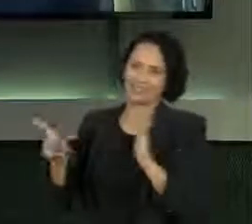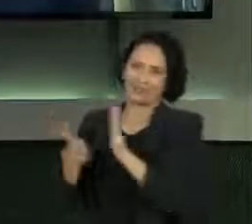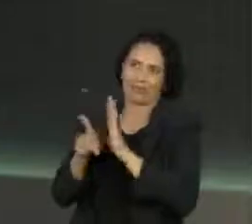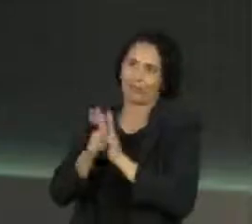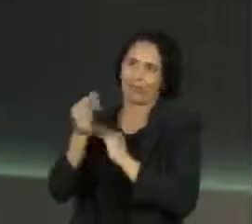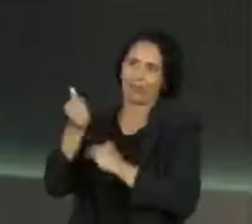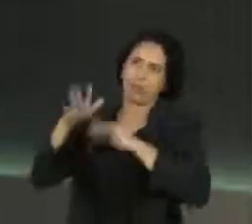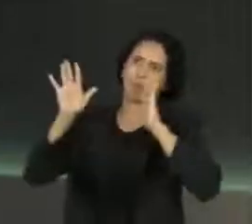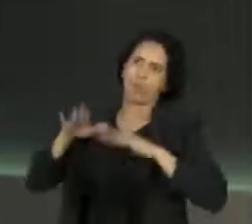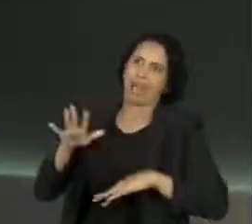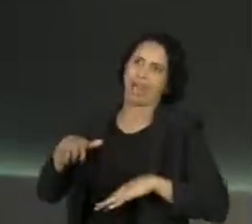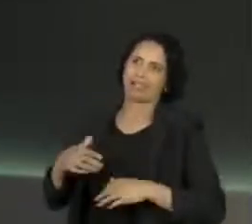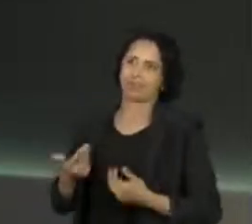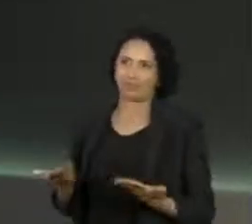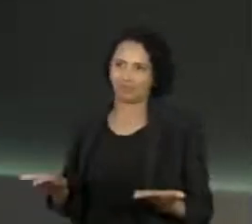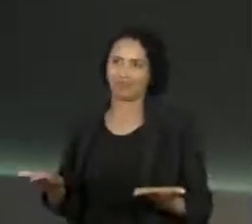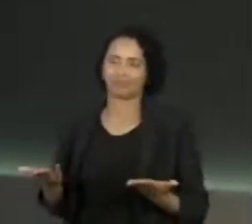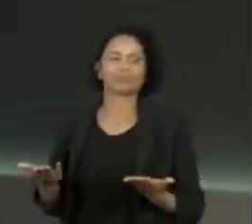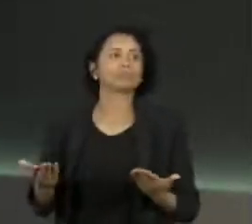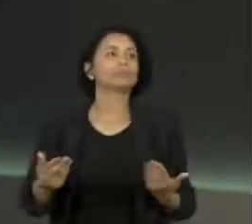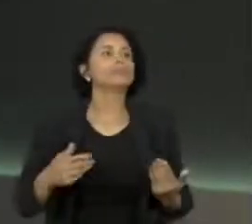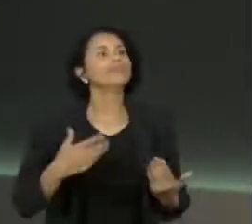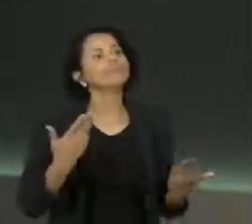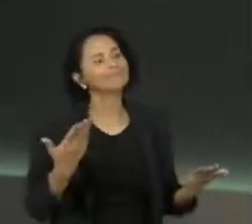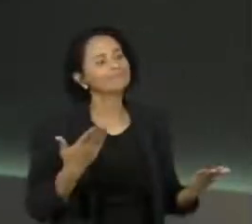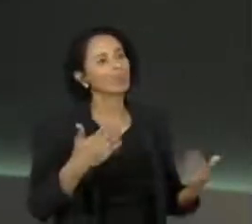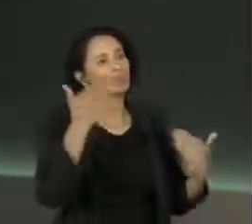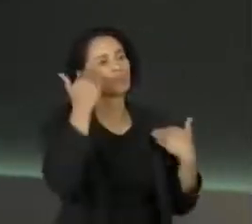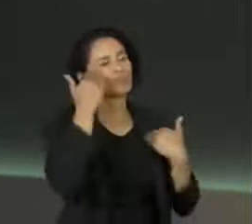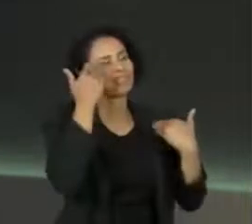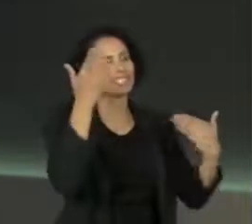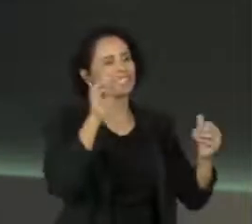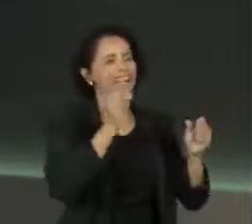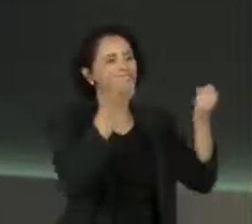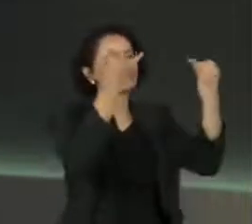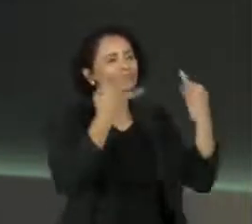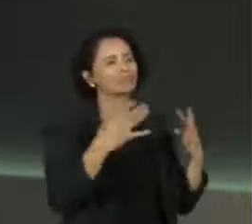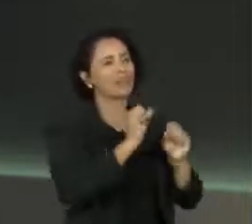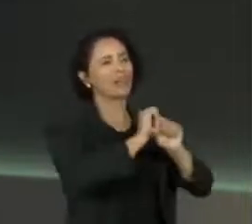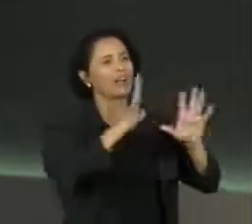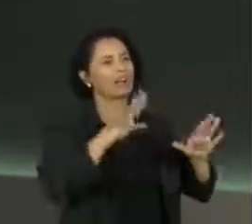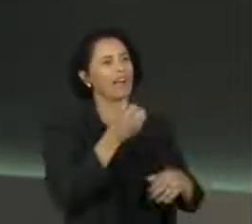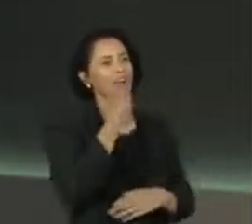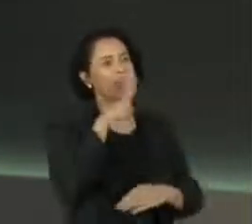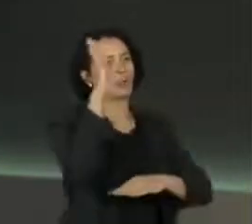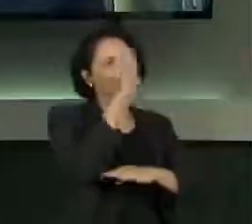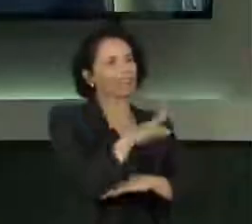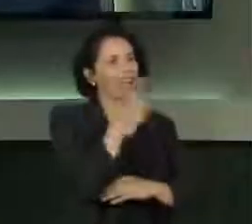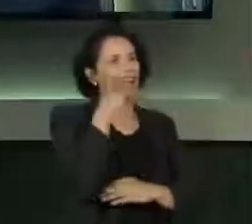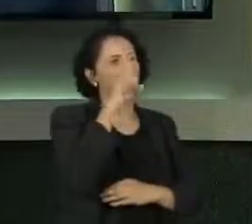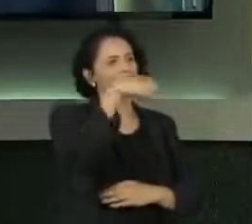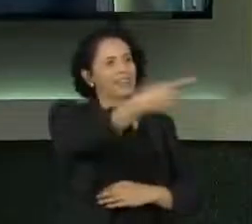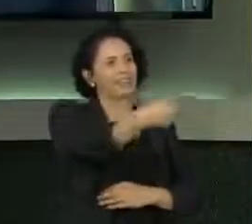por telefone. Henrique Lian, muito obrigada pelos seus esclarecimentos. Uma ótima tarde para você e até a